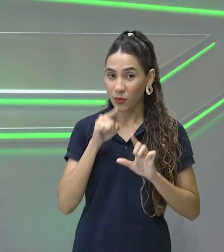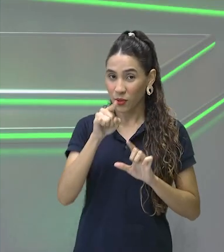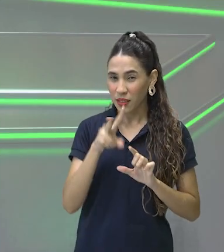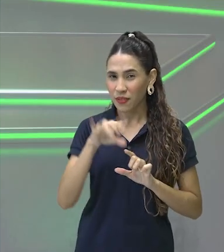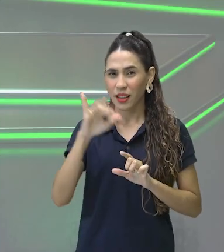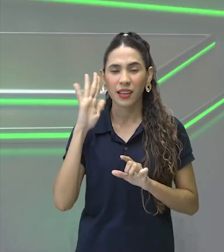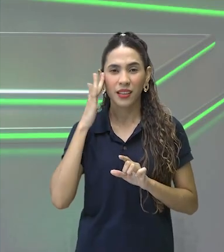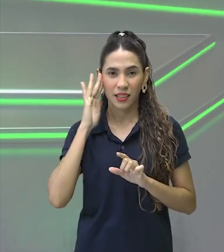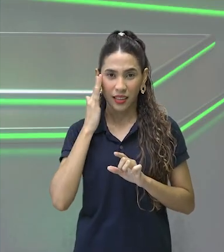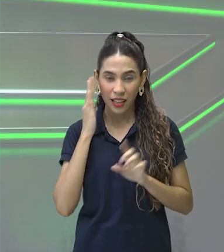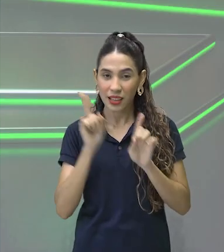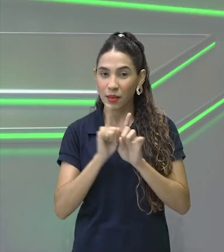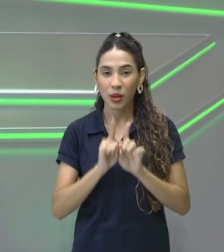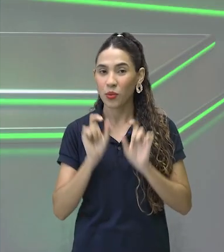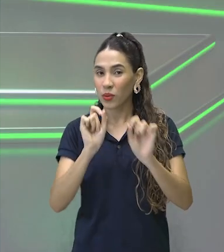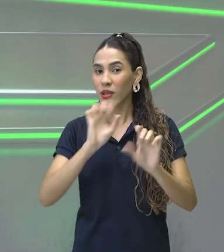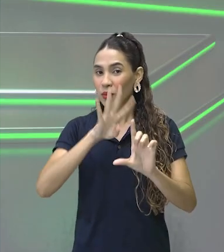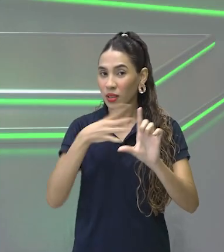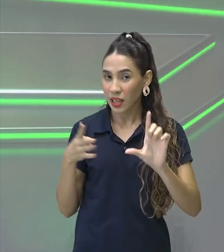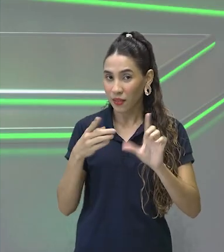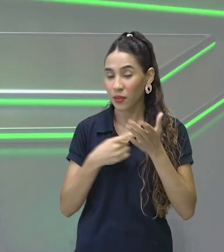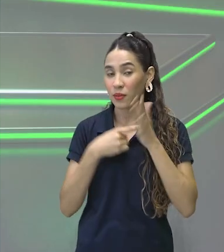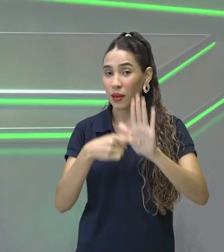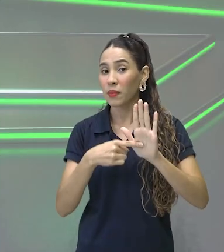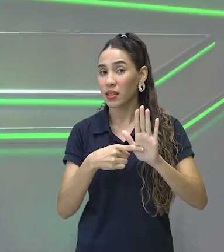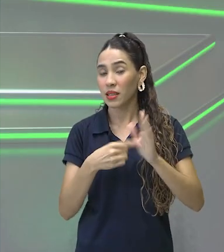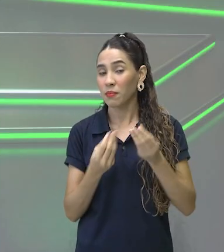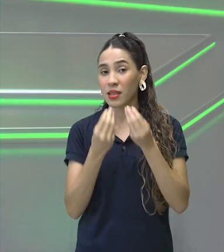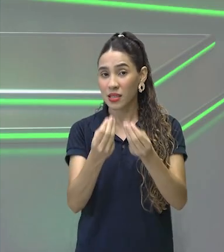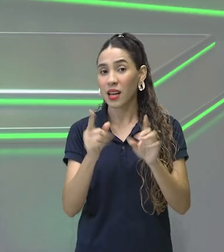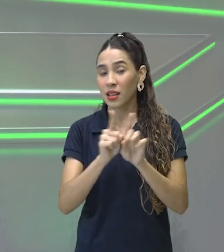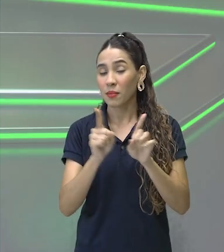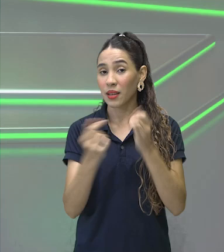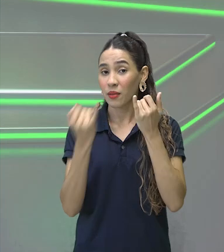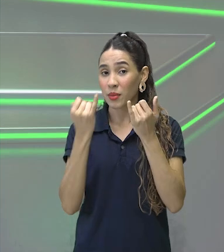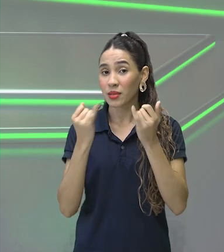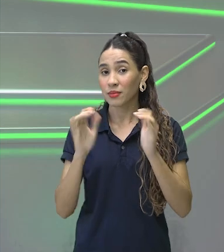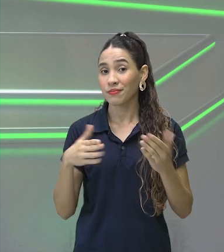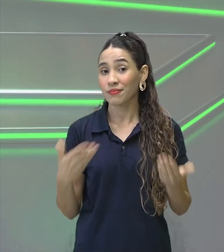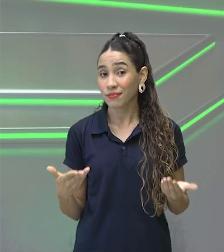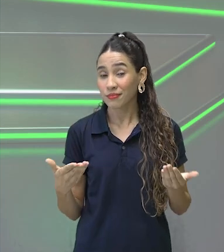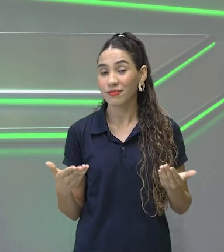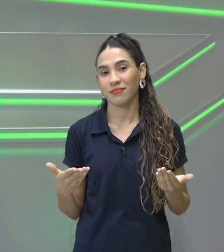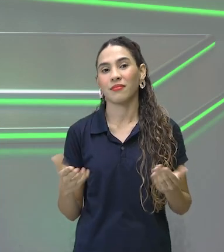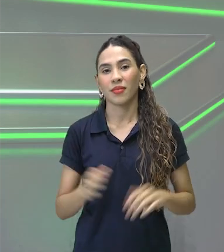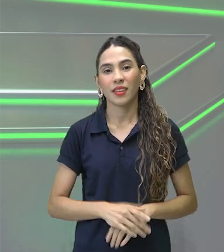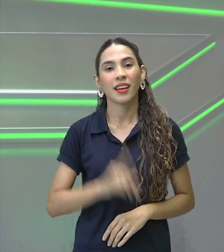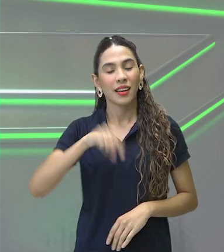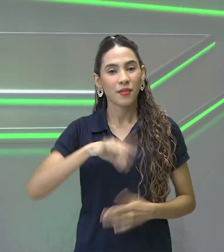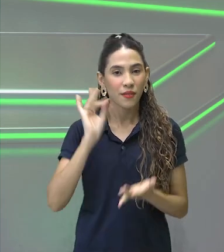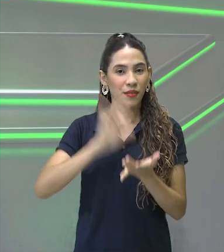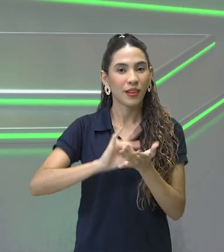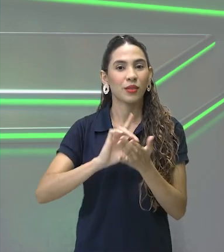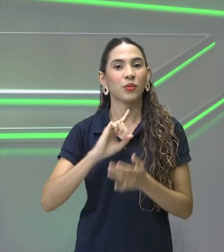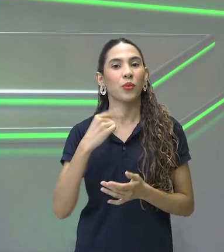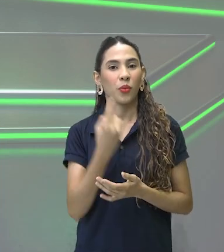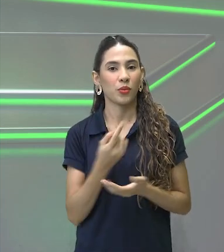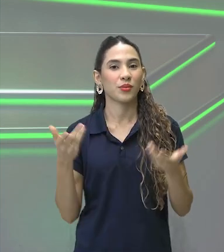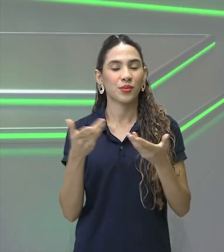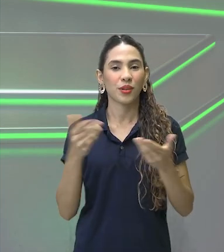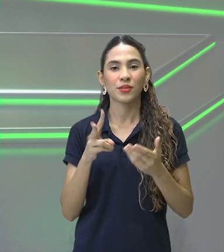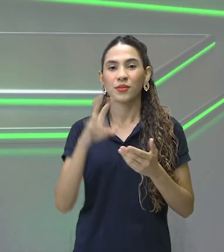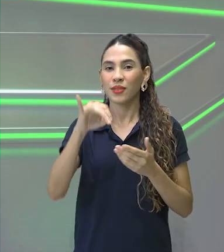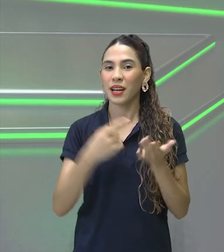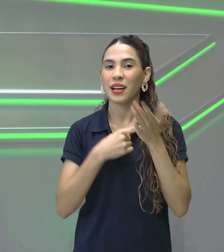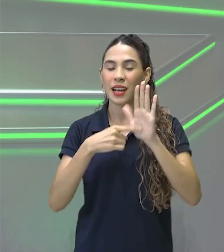sabe entender o que aquele gráfico está querendo ali lhe passar como informação? Pois é exatamente isso que a